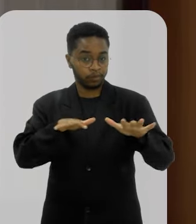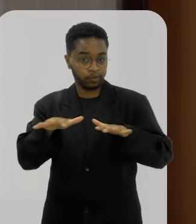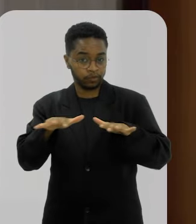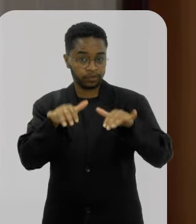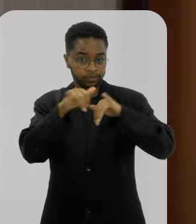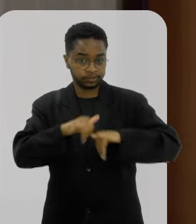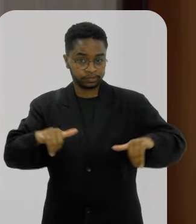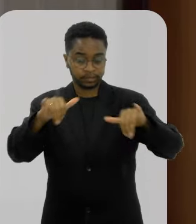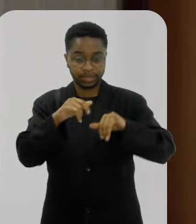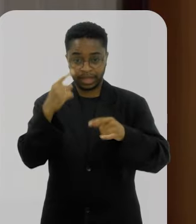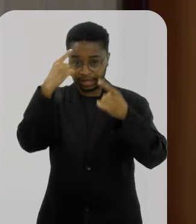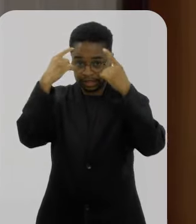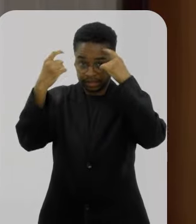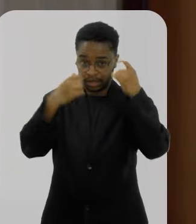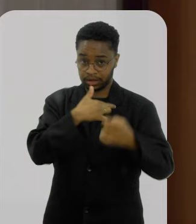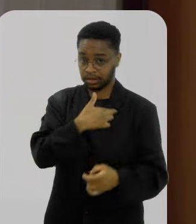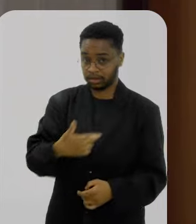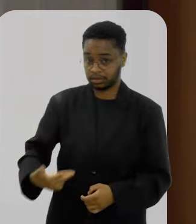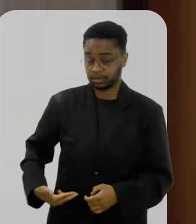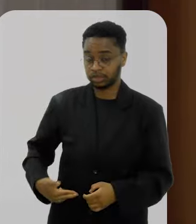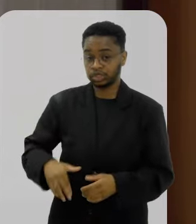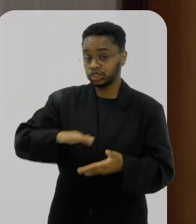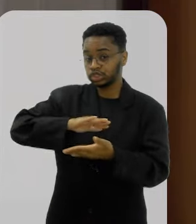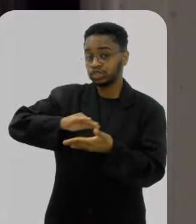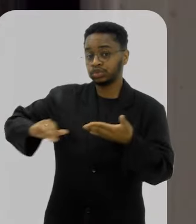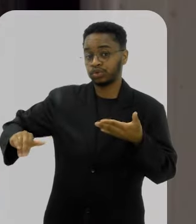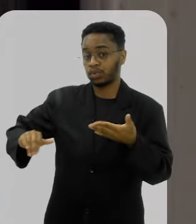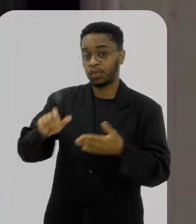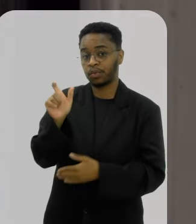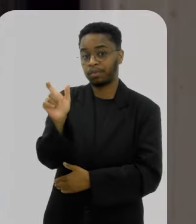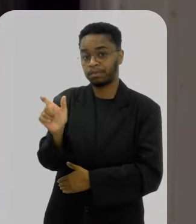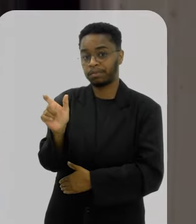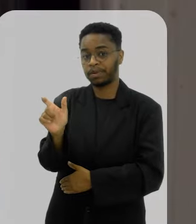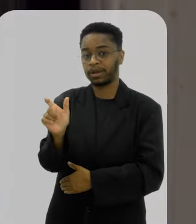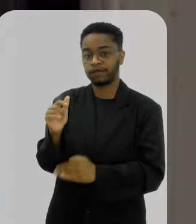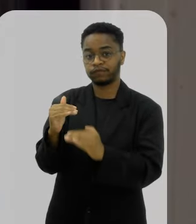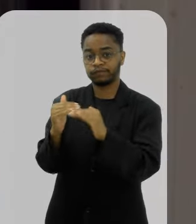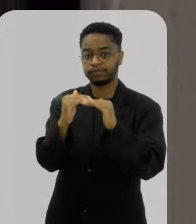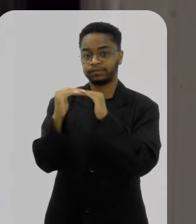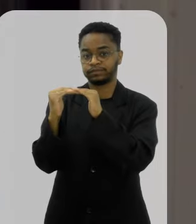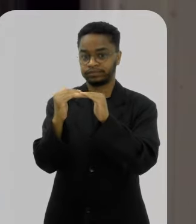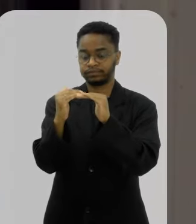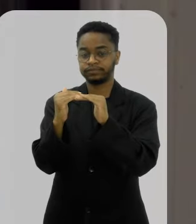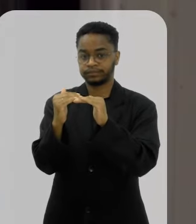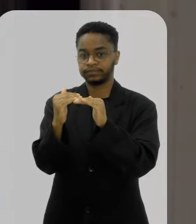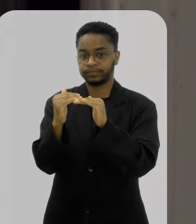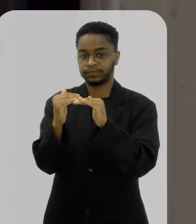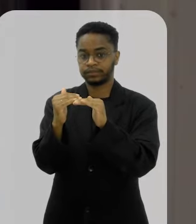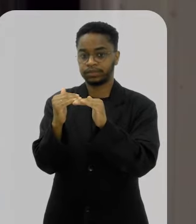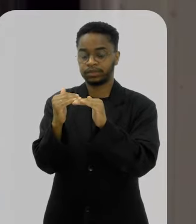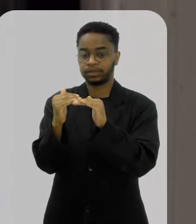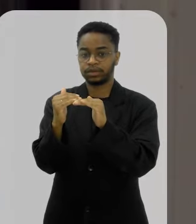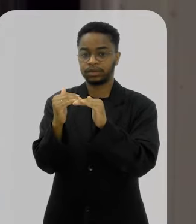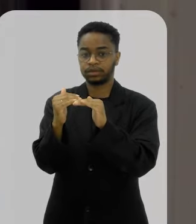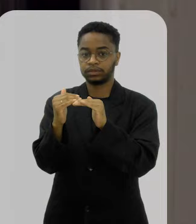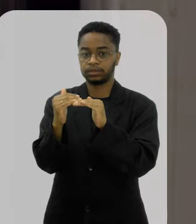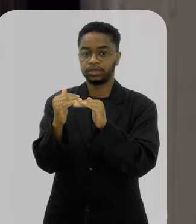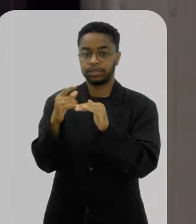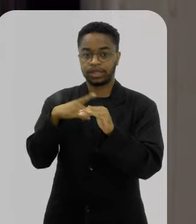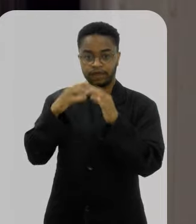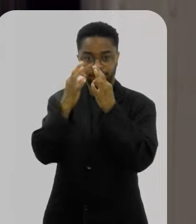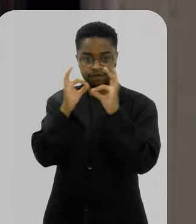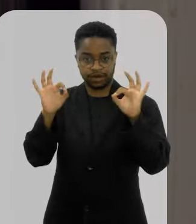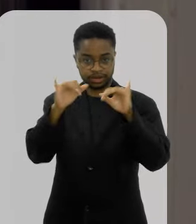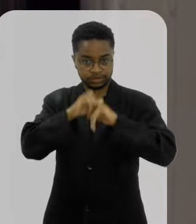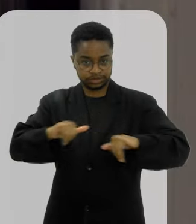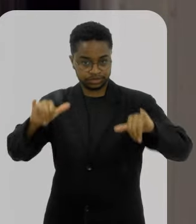divulgar as ideias republicanas, eles excluíram o termo igualdade,